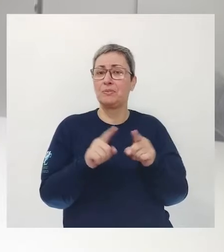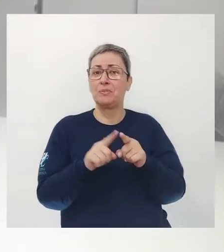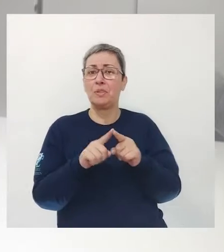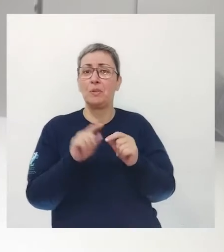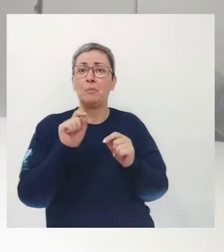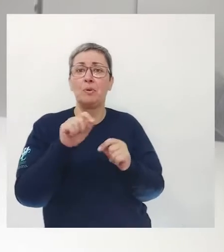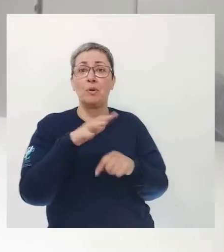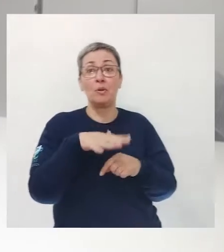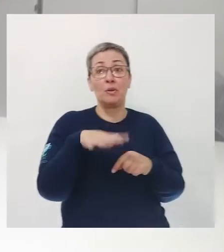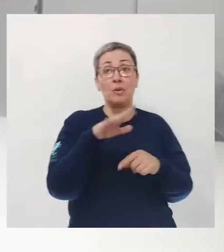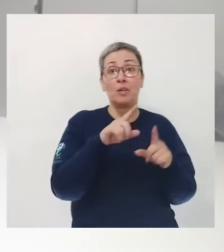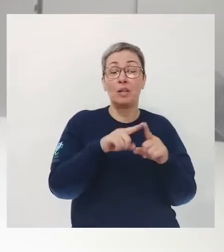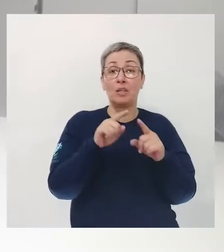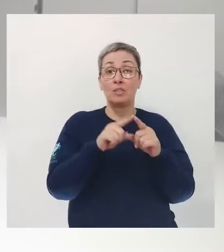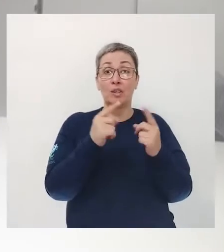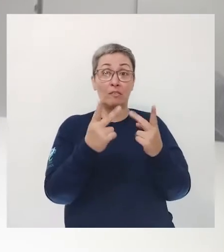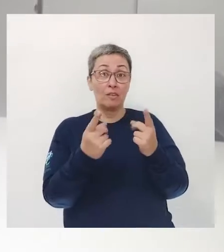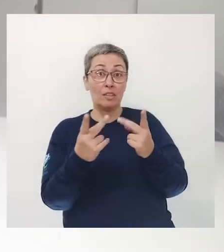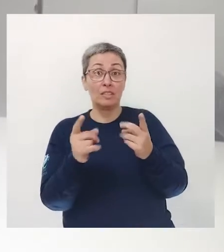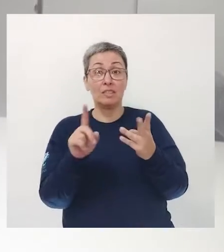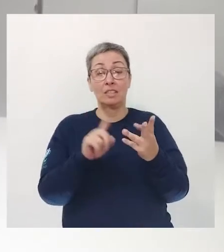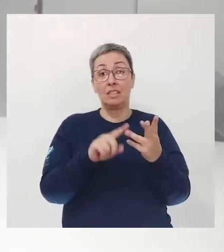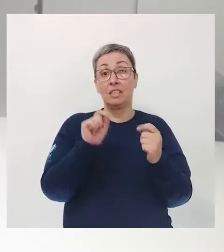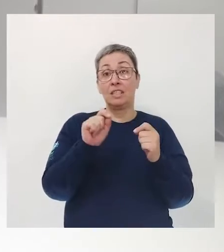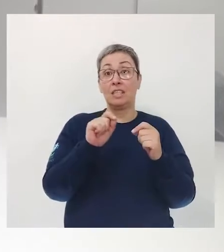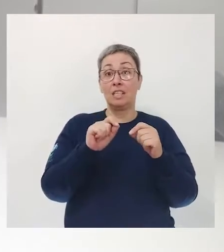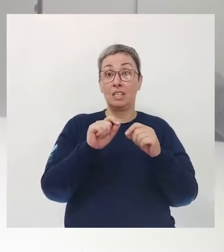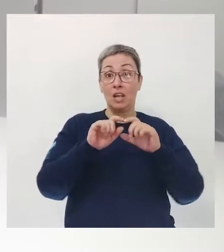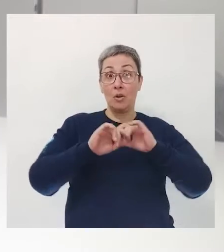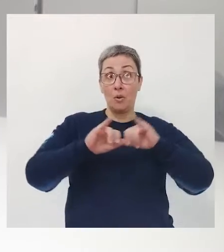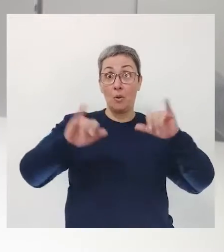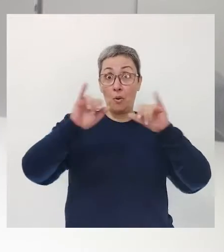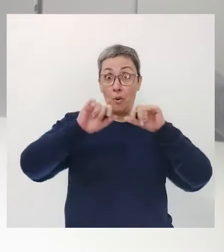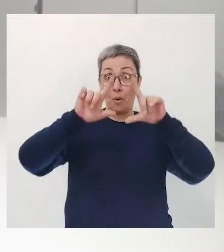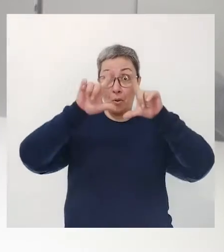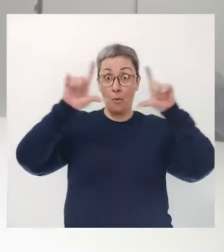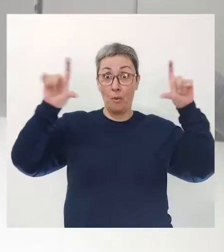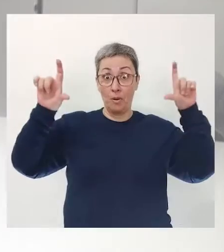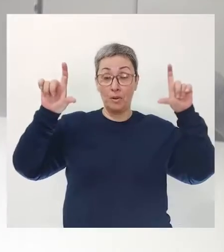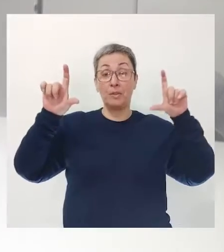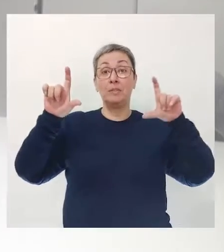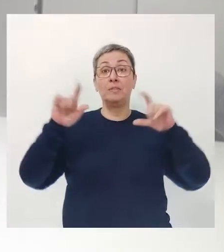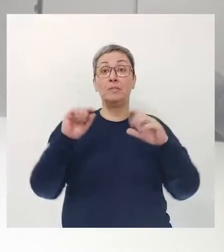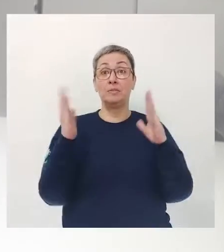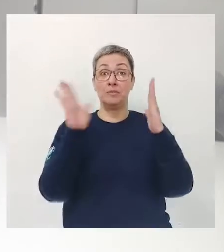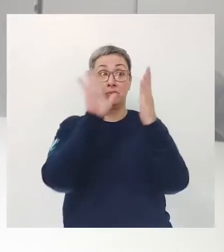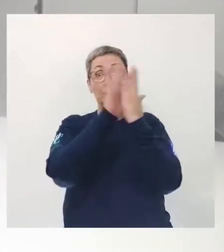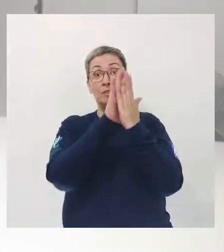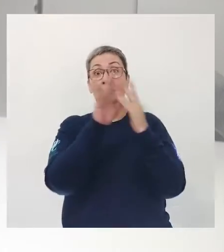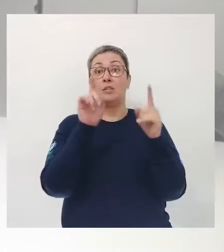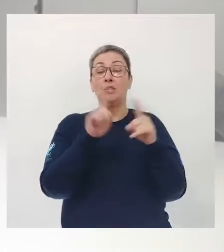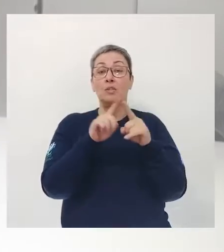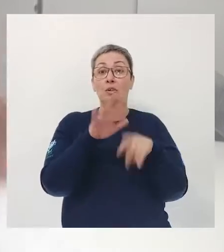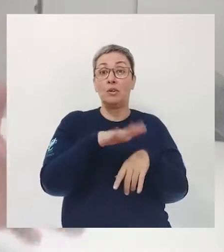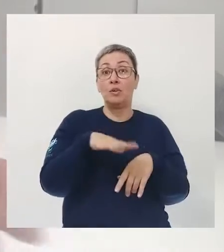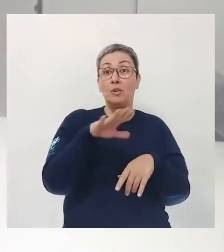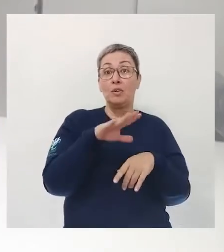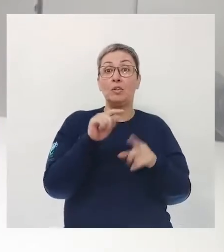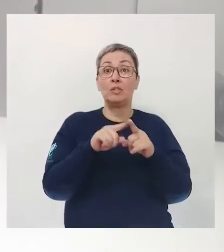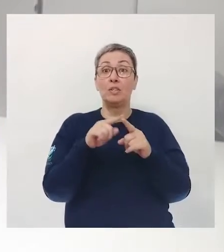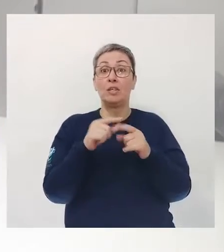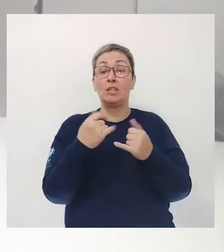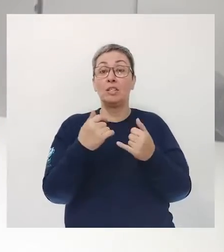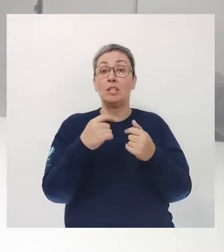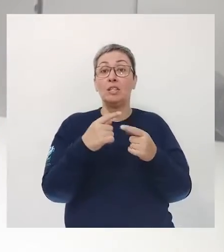O setor de classificados, as manchetes na capa, o espaço com